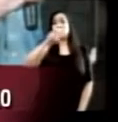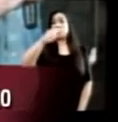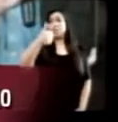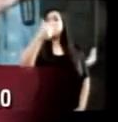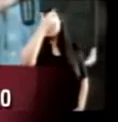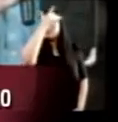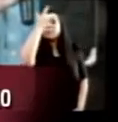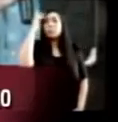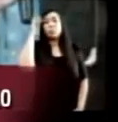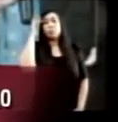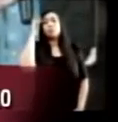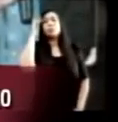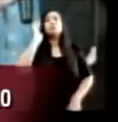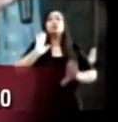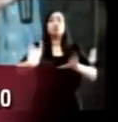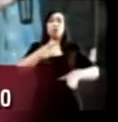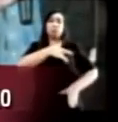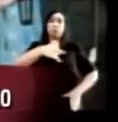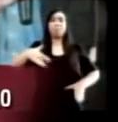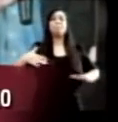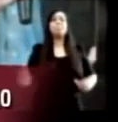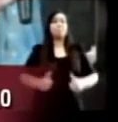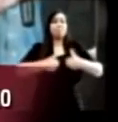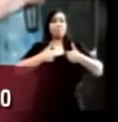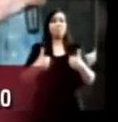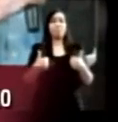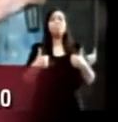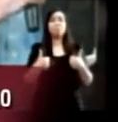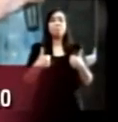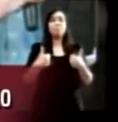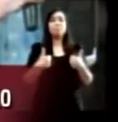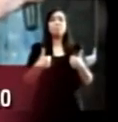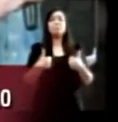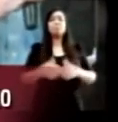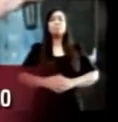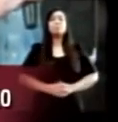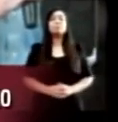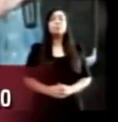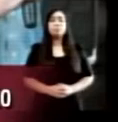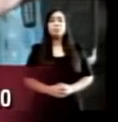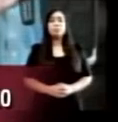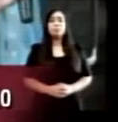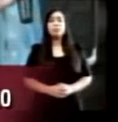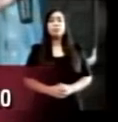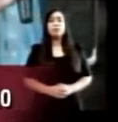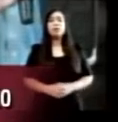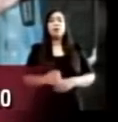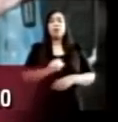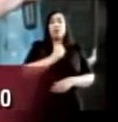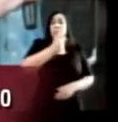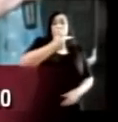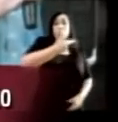19.951 casos recuperados e que estão imunizados.